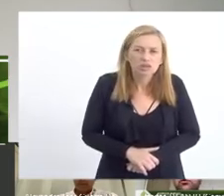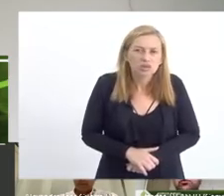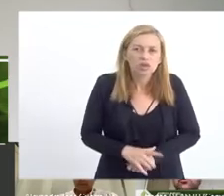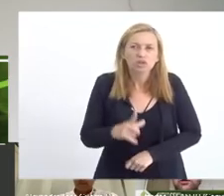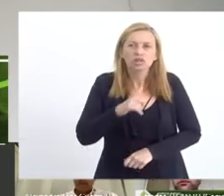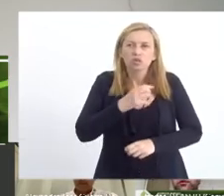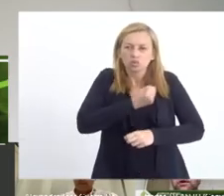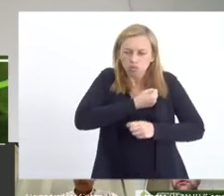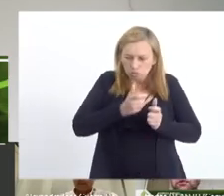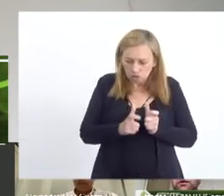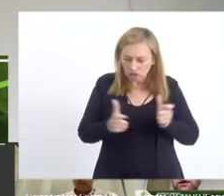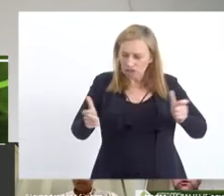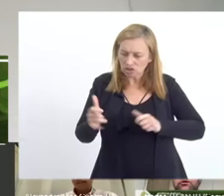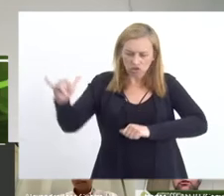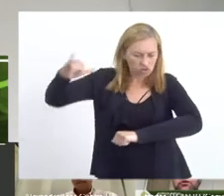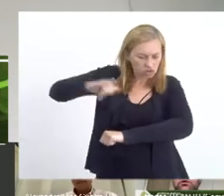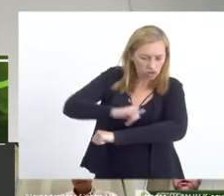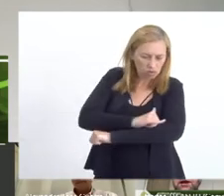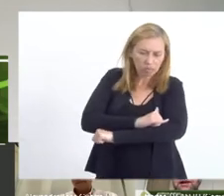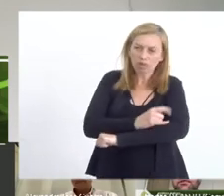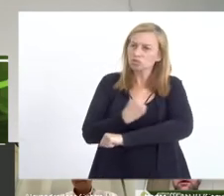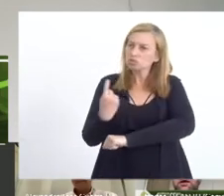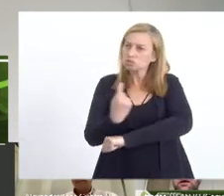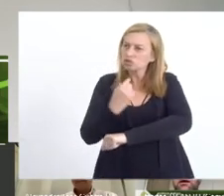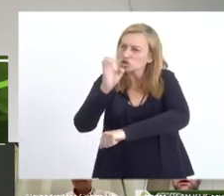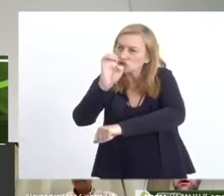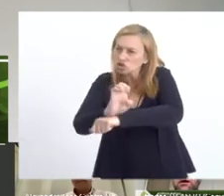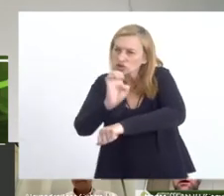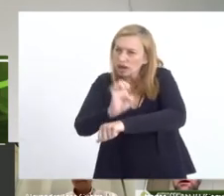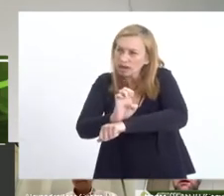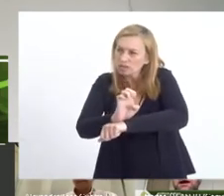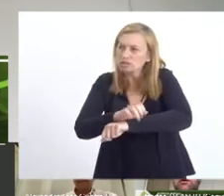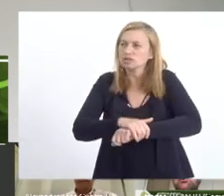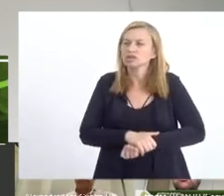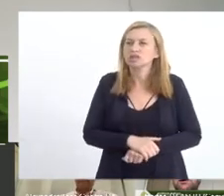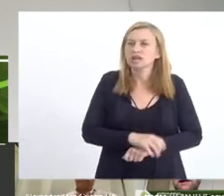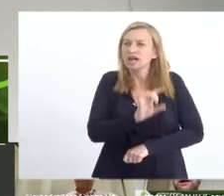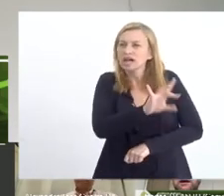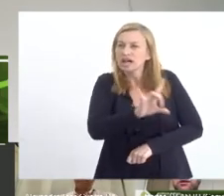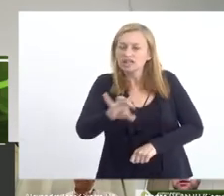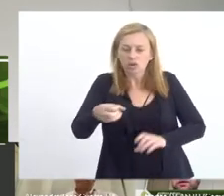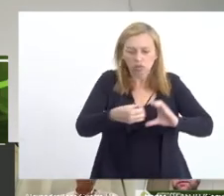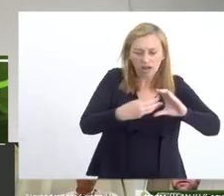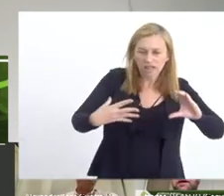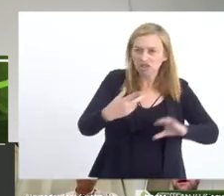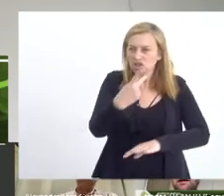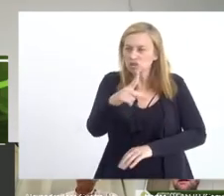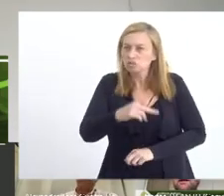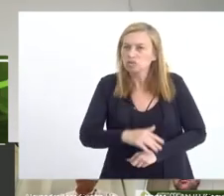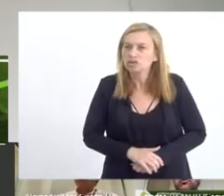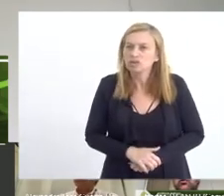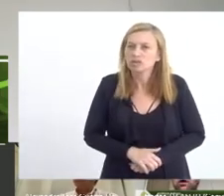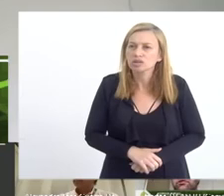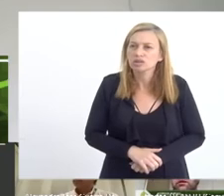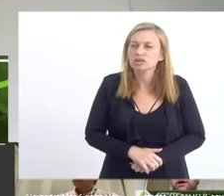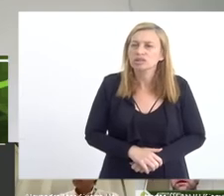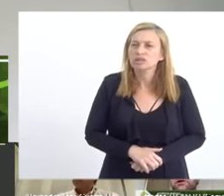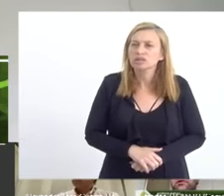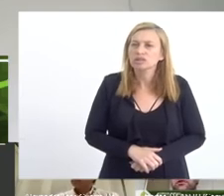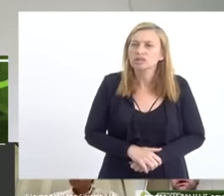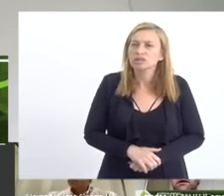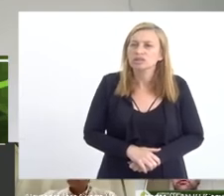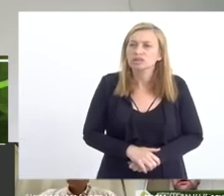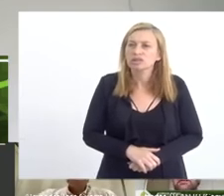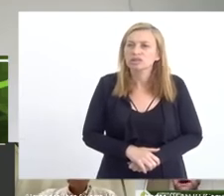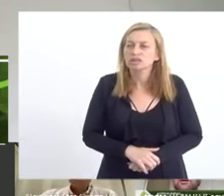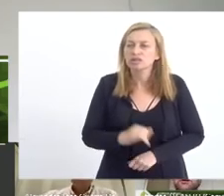um grande número de aeroportos aqui no nosso estado e cada um com a sua característica. É notório a questão